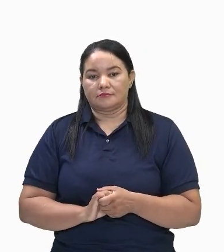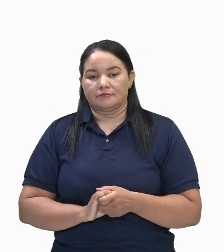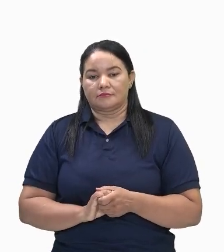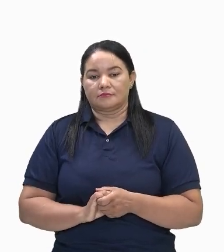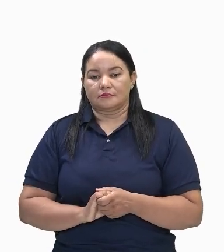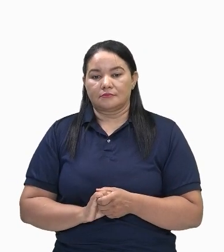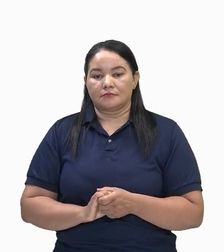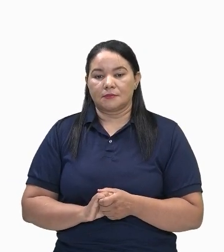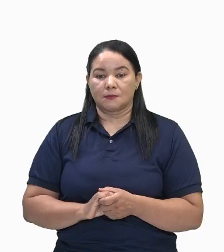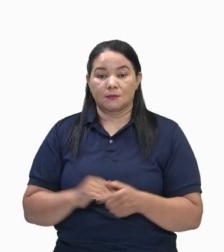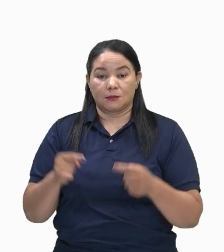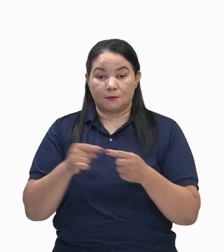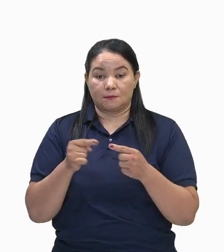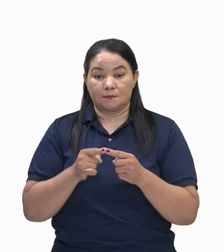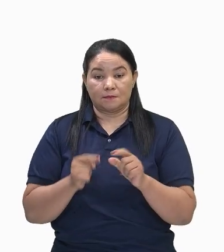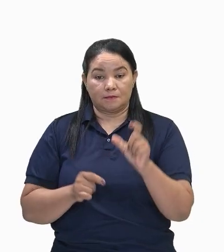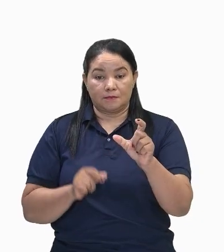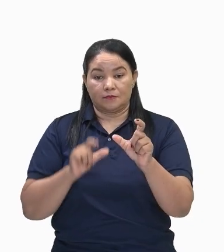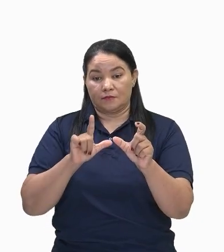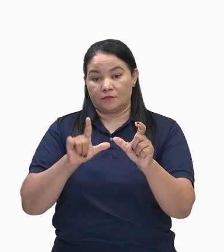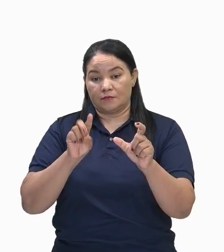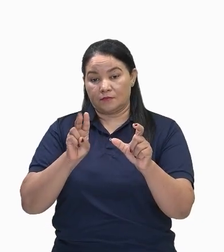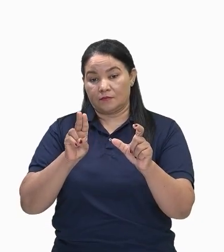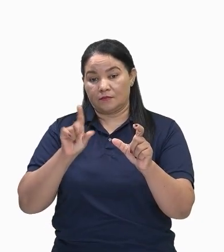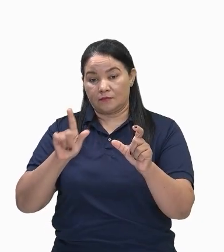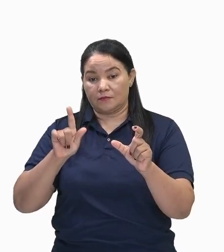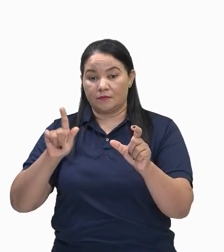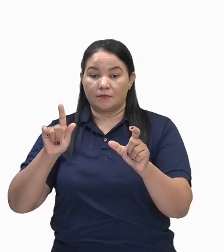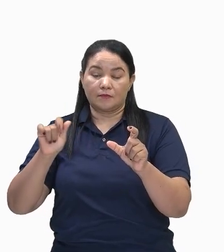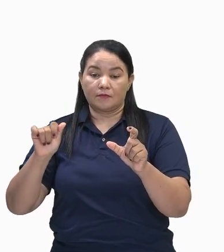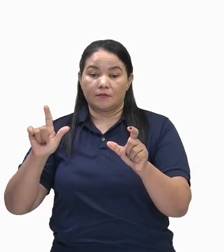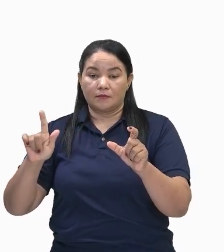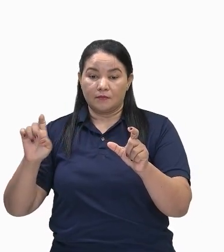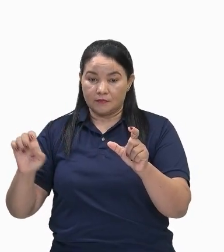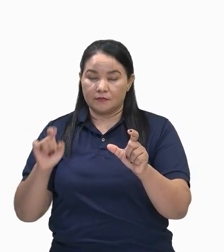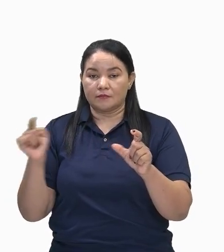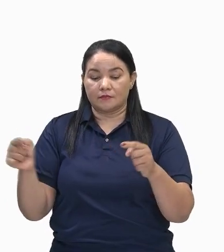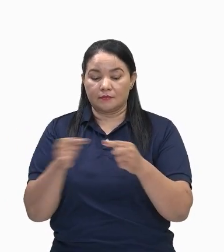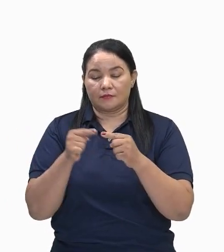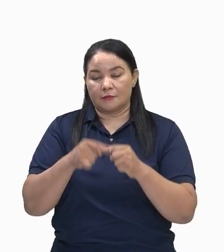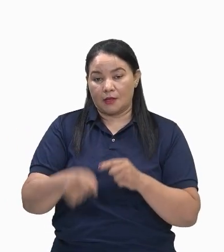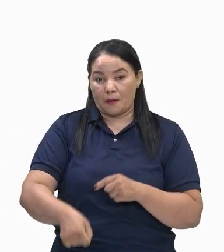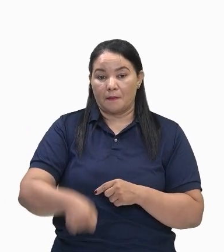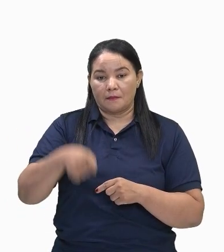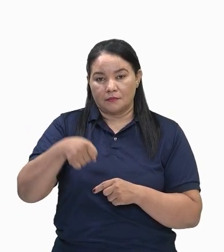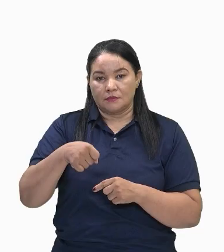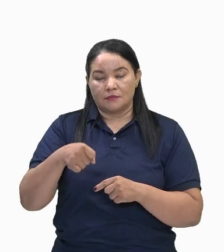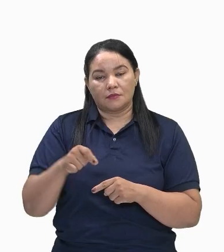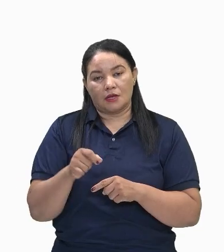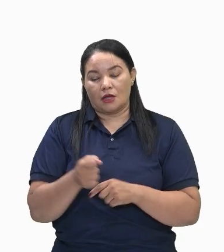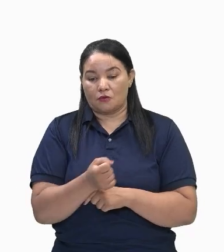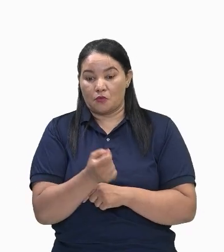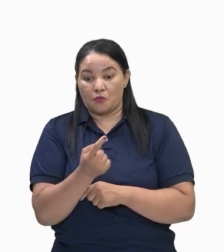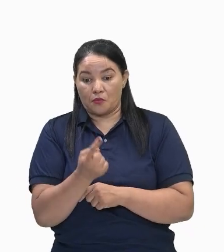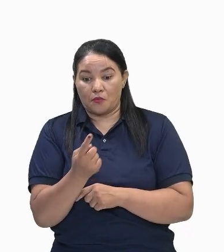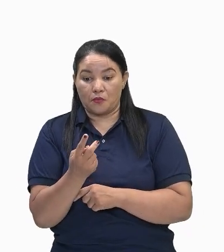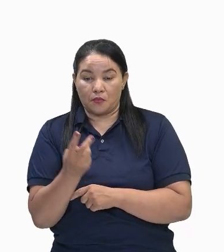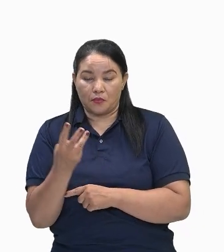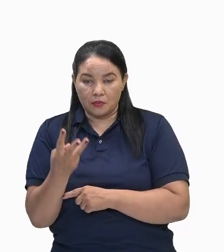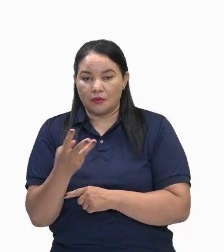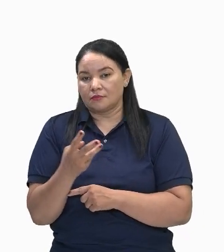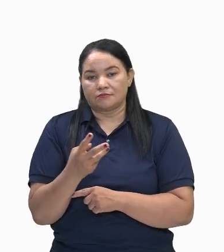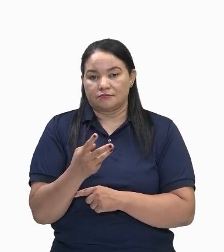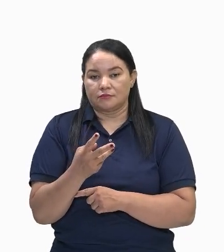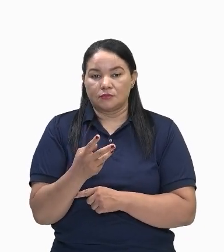caso aqui, bagagem de modo geral, né? Luggage, nesse sentido de bagagem, ele é incontável, tá certo? Não dá para contar.